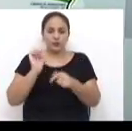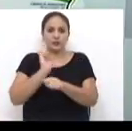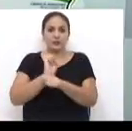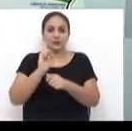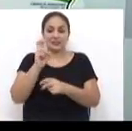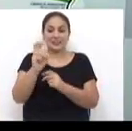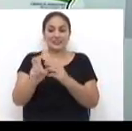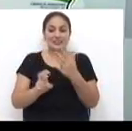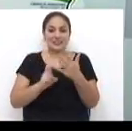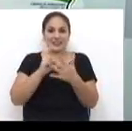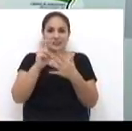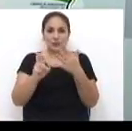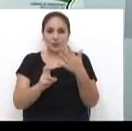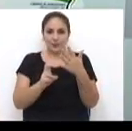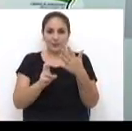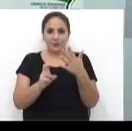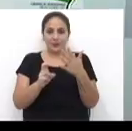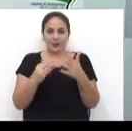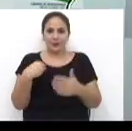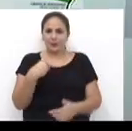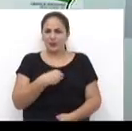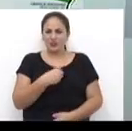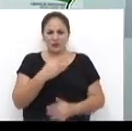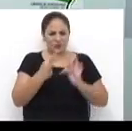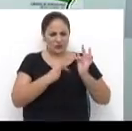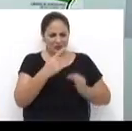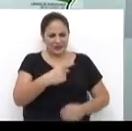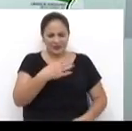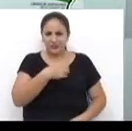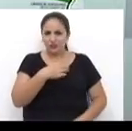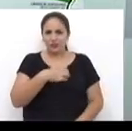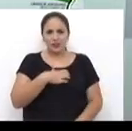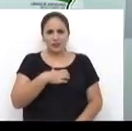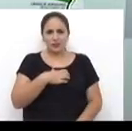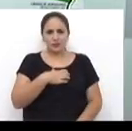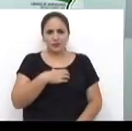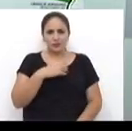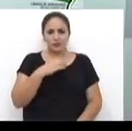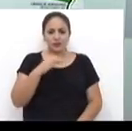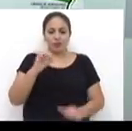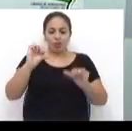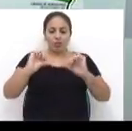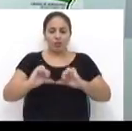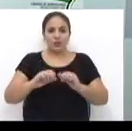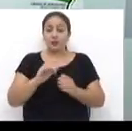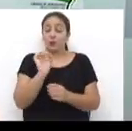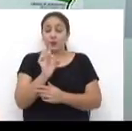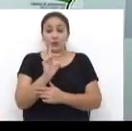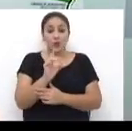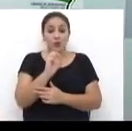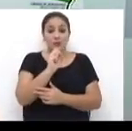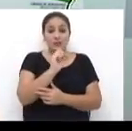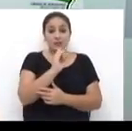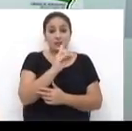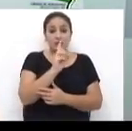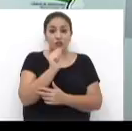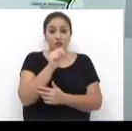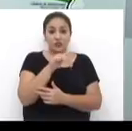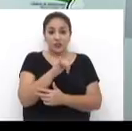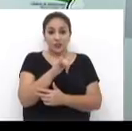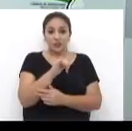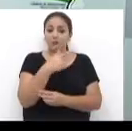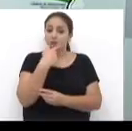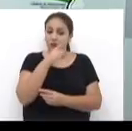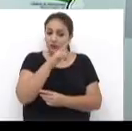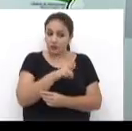do estado, para 5 médicos. E funciona dessa forma precária. E não foi somente o caso do Sidney